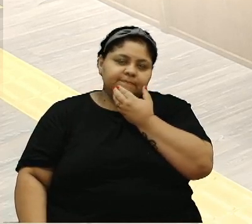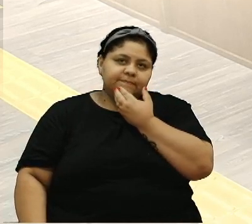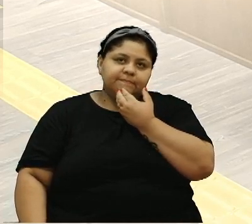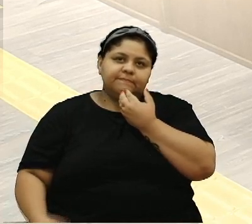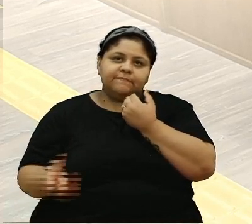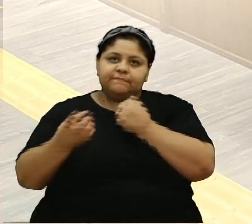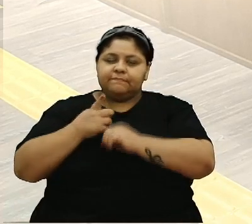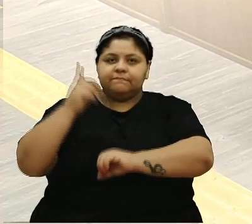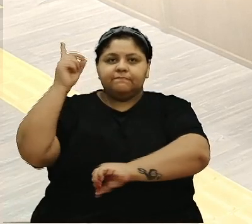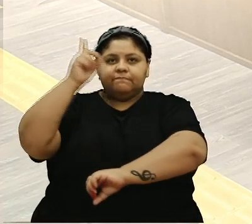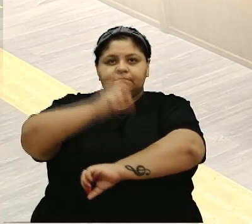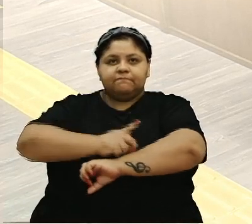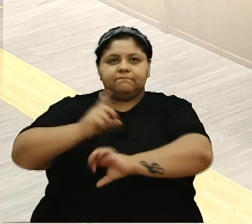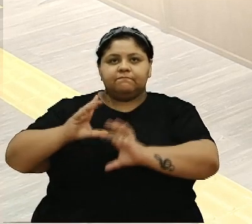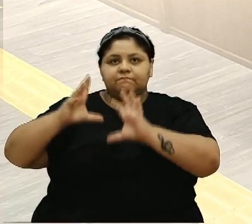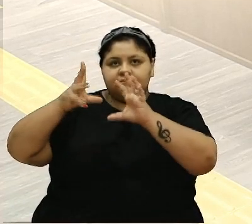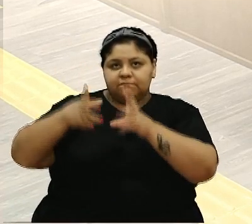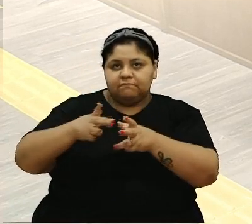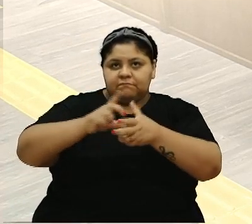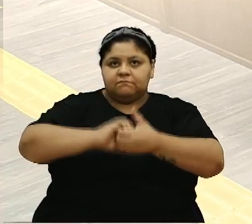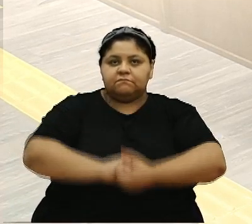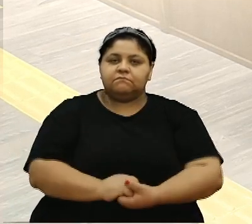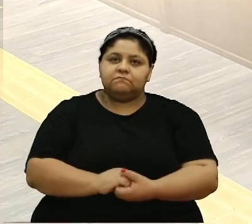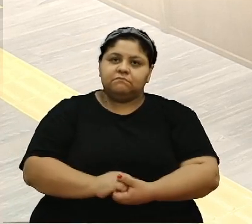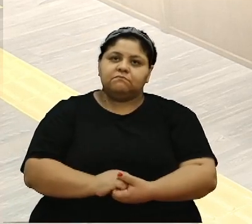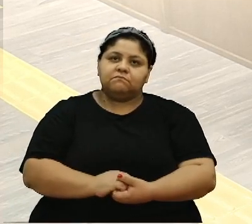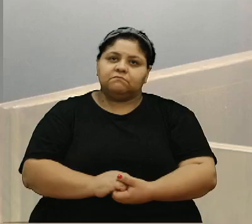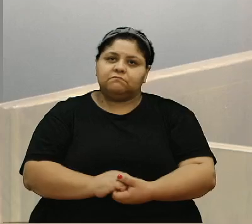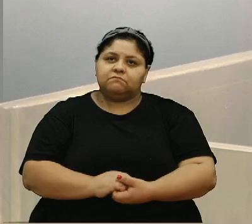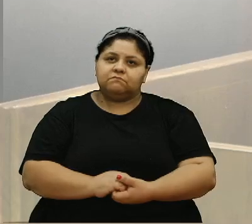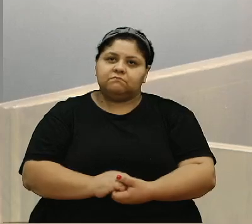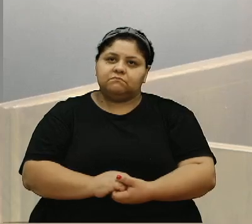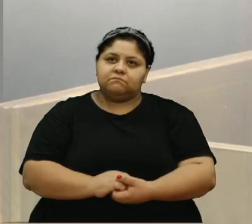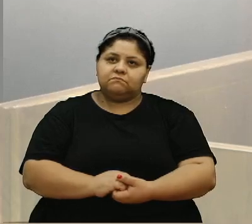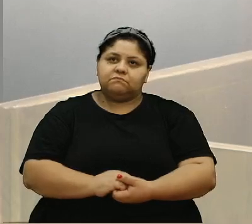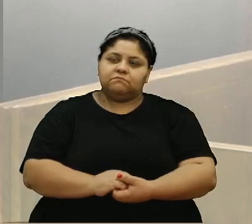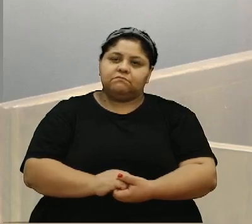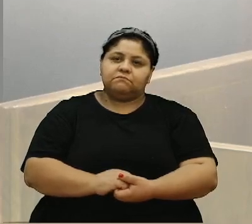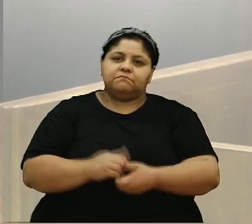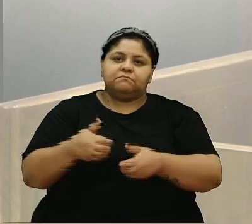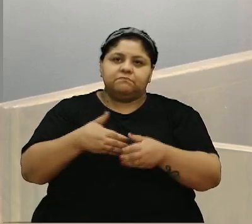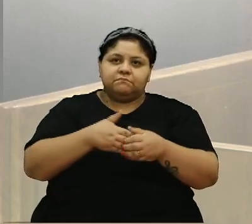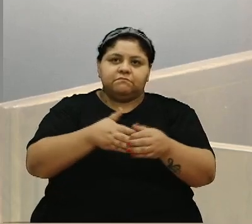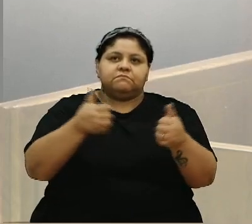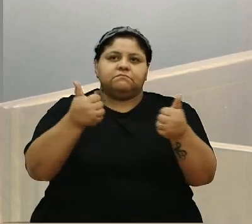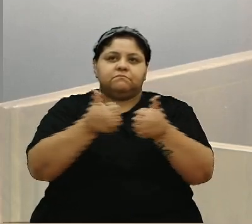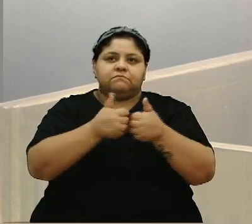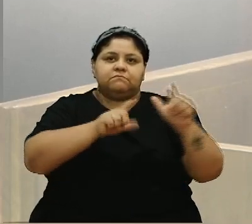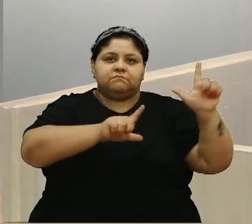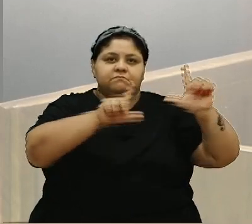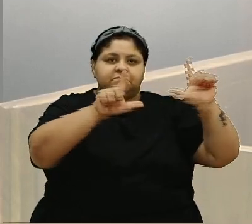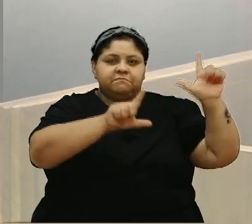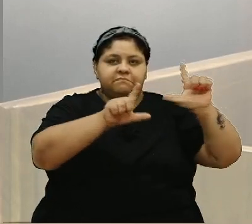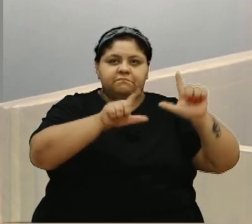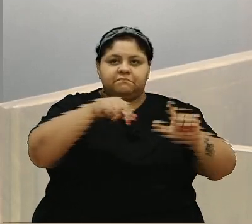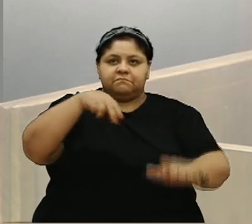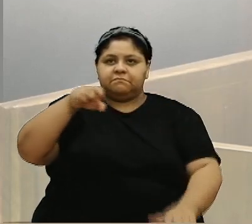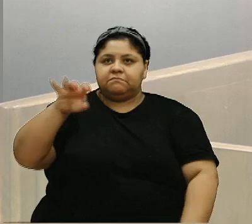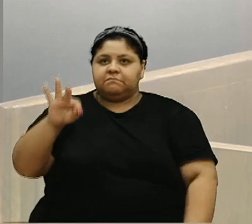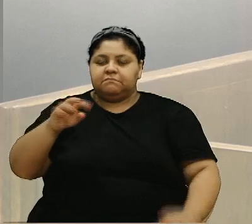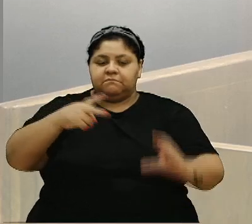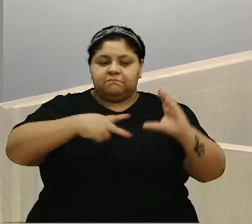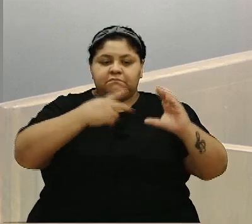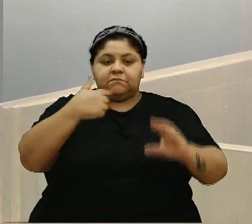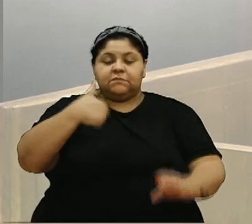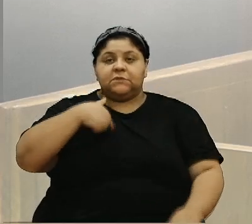Bom dia a todos e todas que nos acompanham através do canal 16 da TV Câmara.